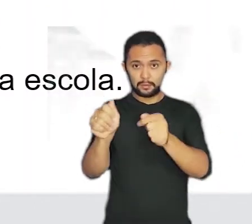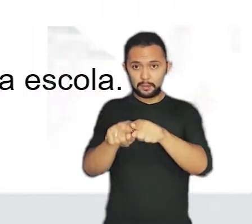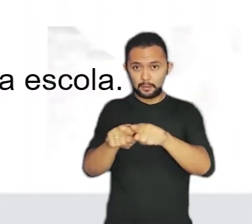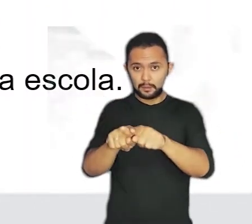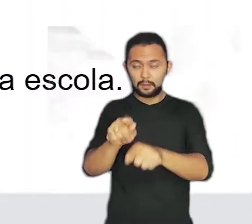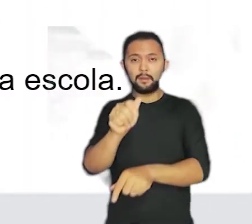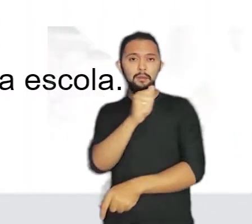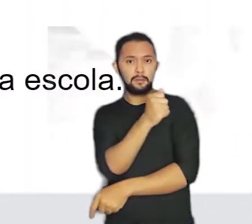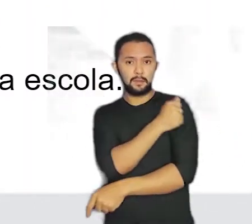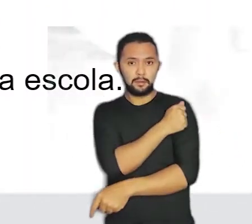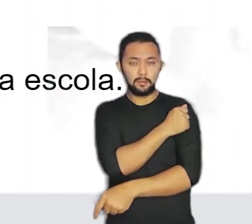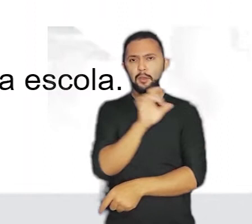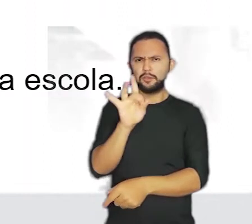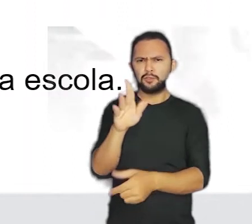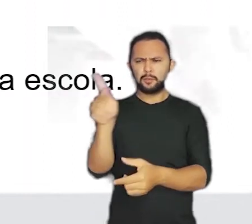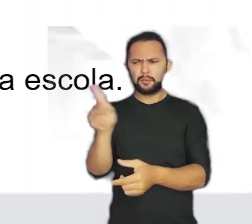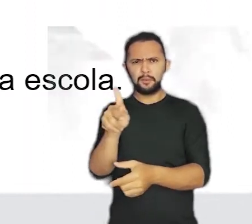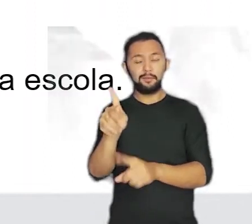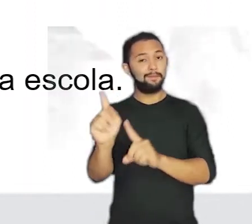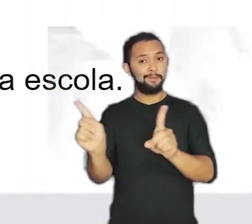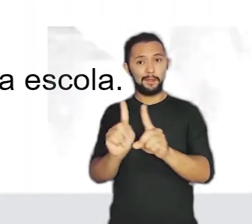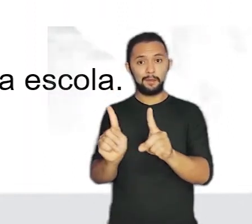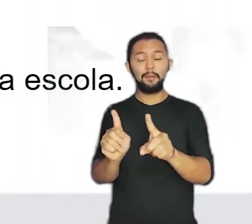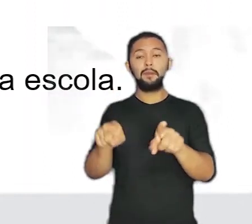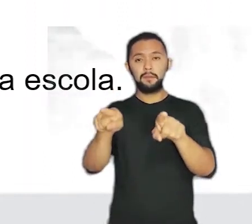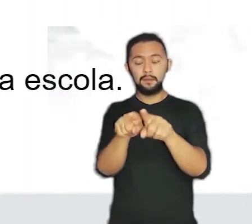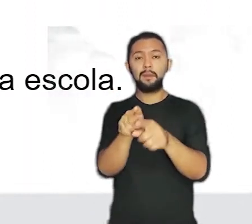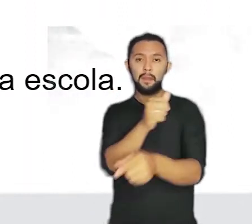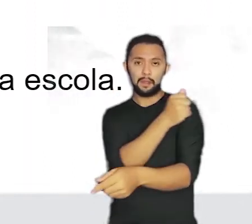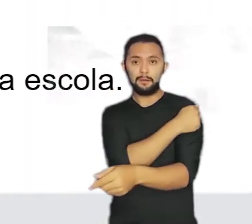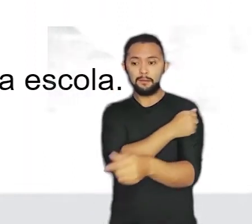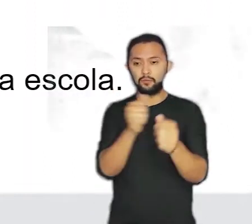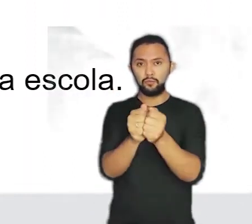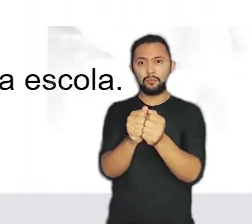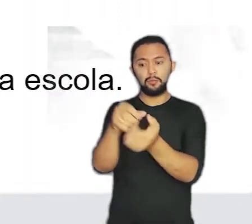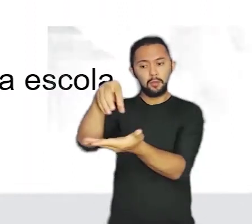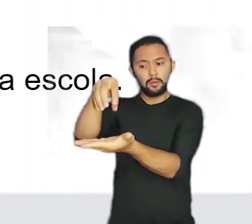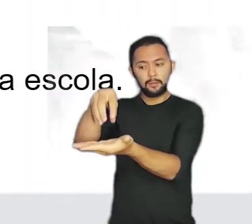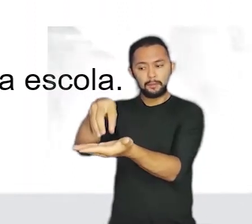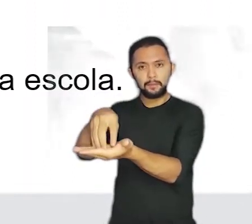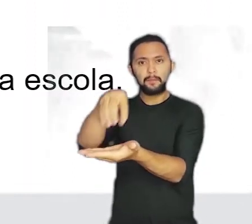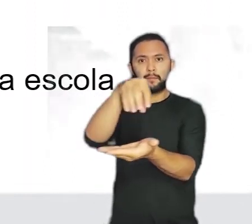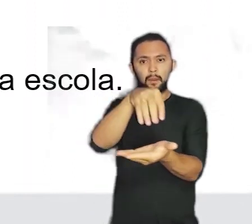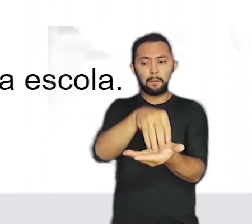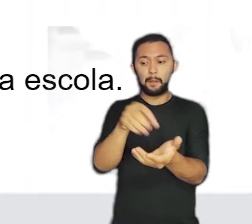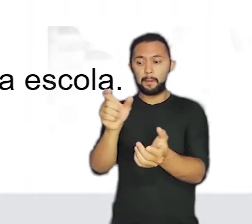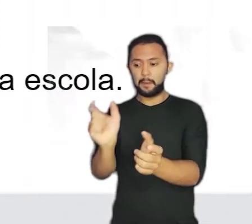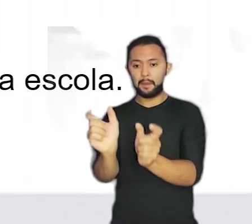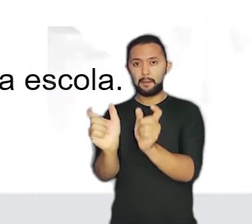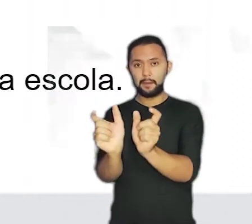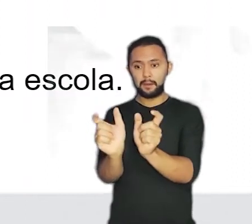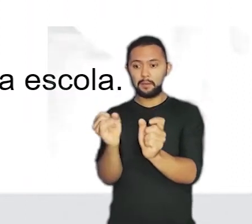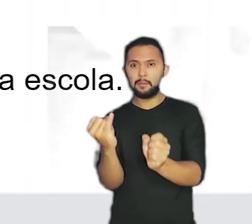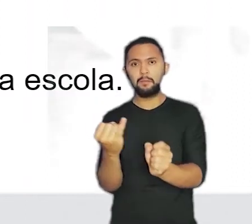professora que ensaiou? Não, professor. Alunos também ensaiaram, tá? Então as 2 palavras são importantes, as